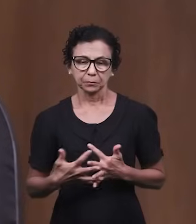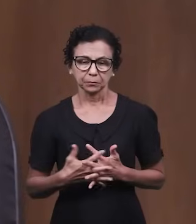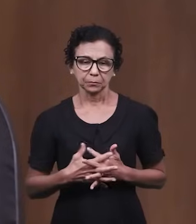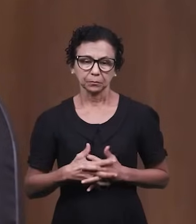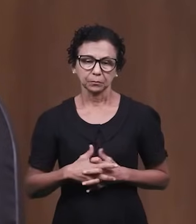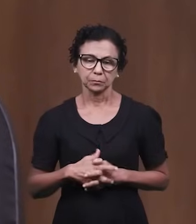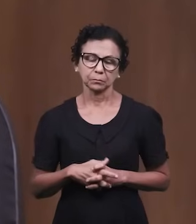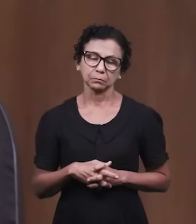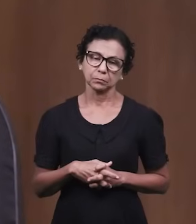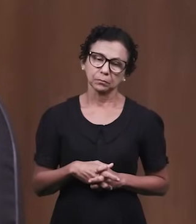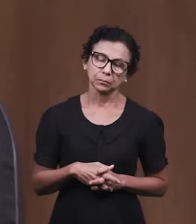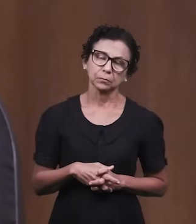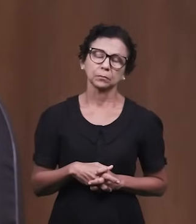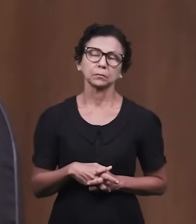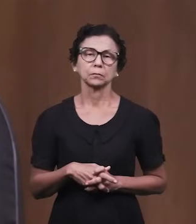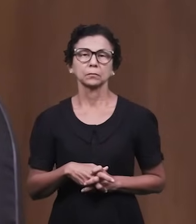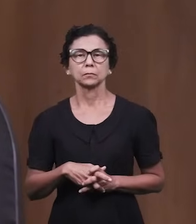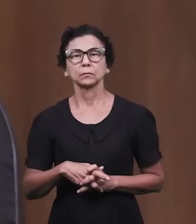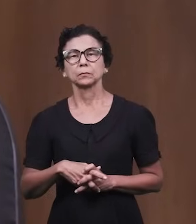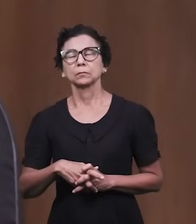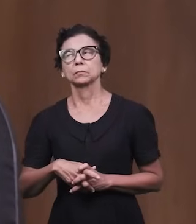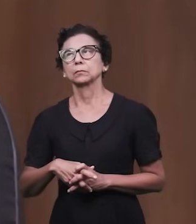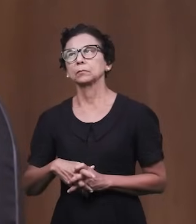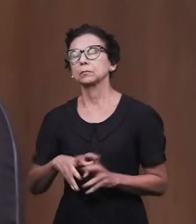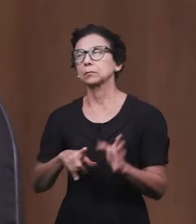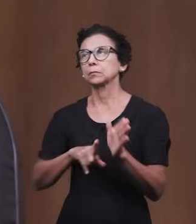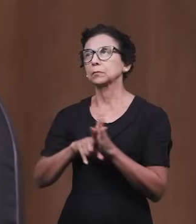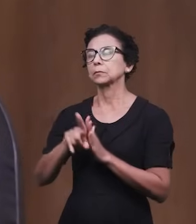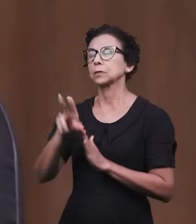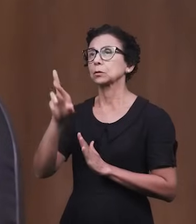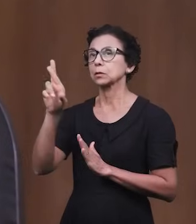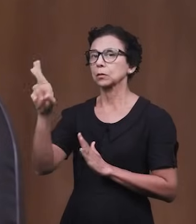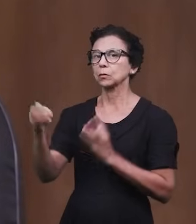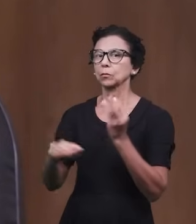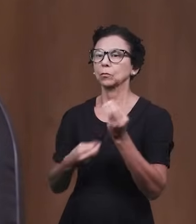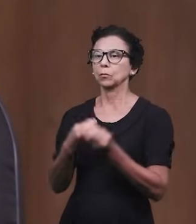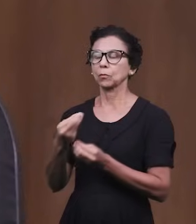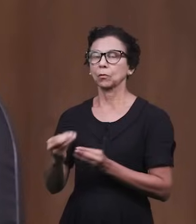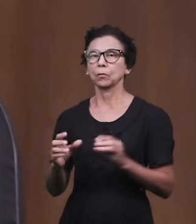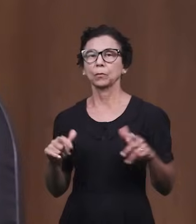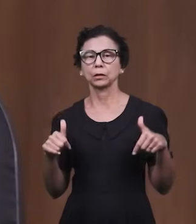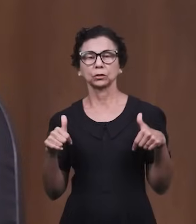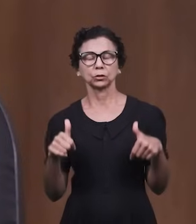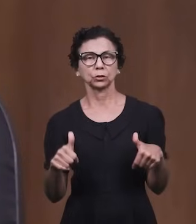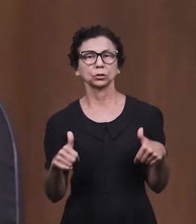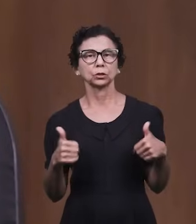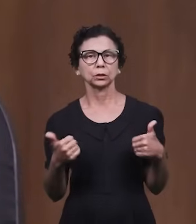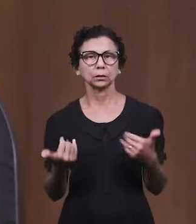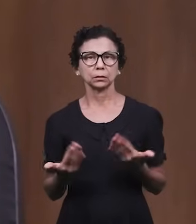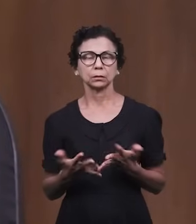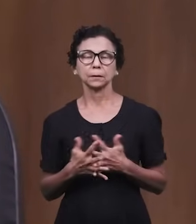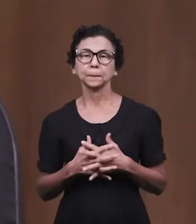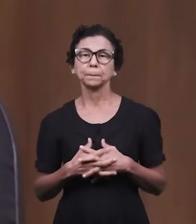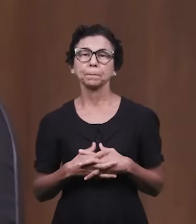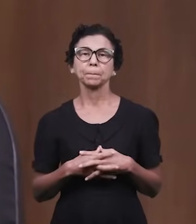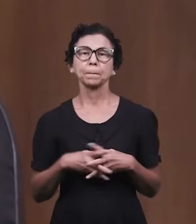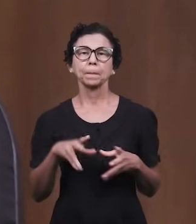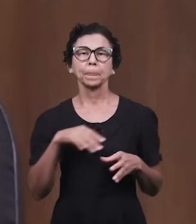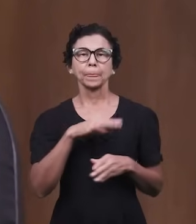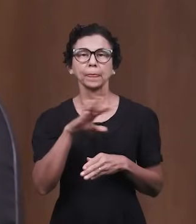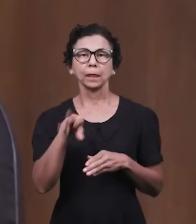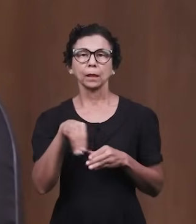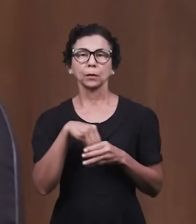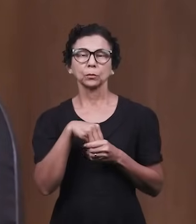das decisões, perguntando ao Senhor, tomando a direção que o Espírito Santo está dando, tudo isso nós colocamos dentro